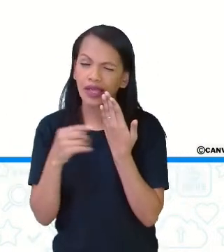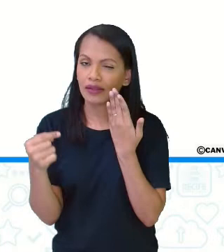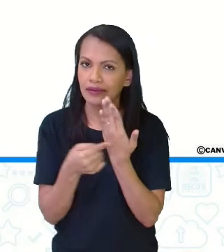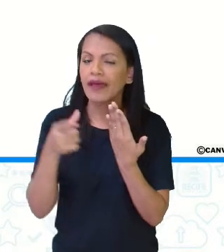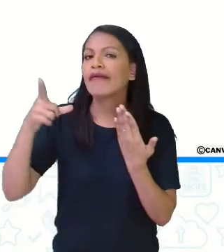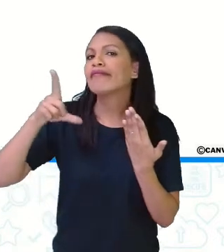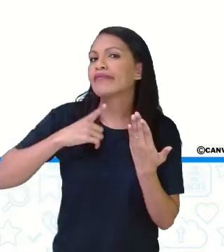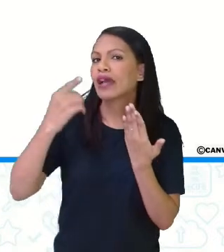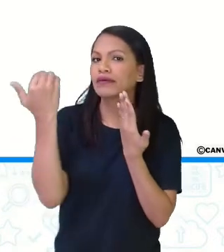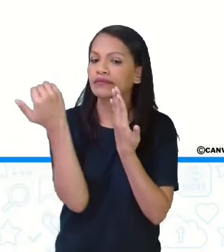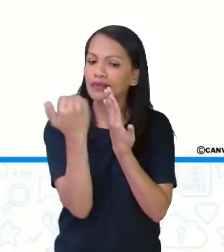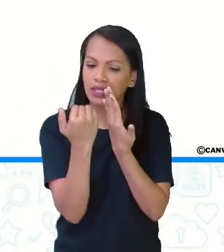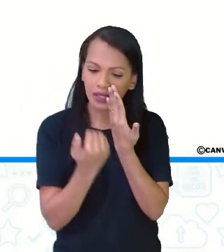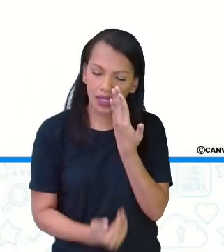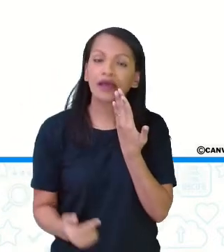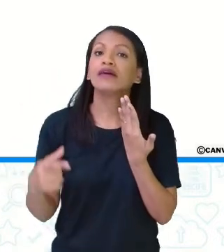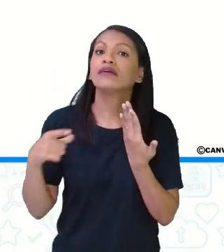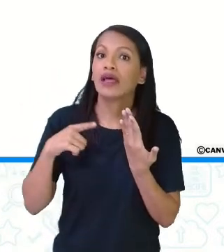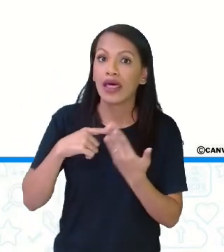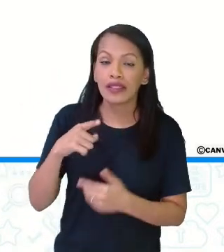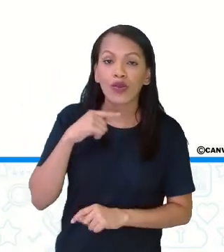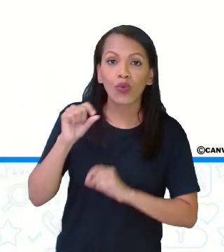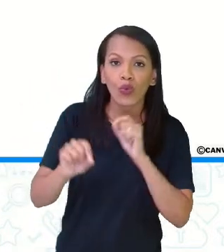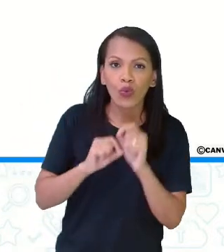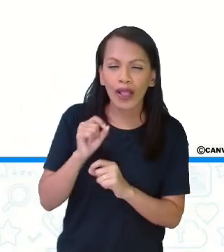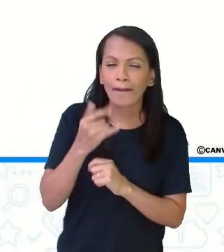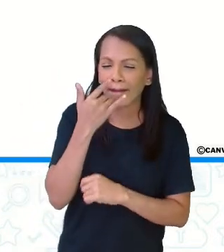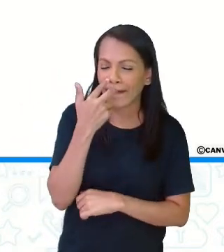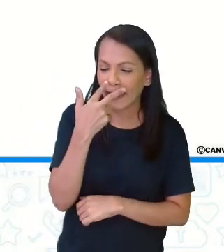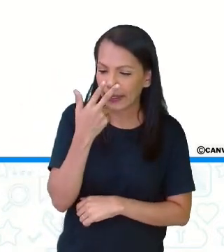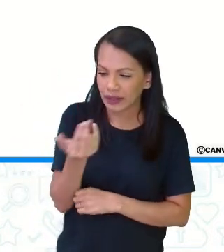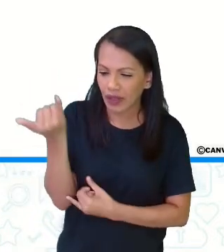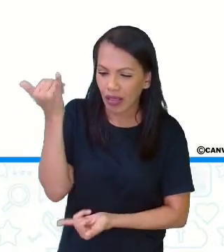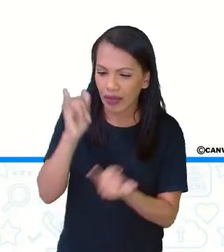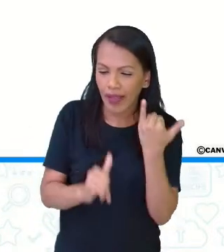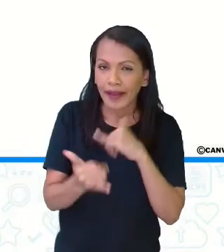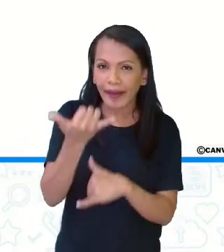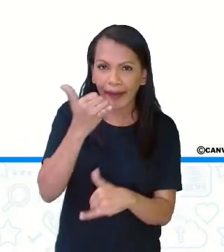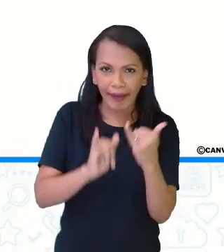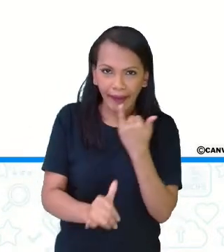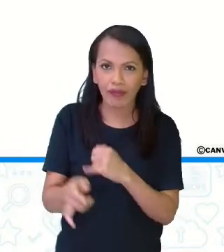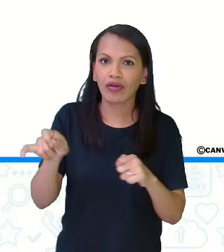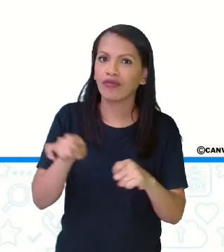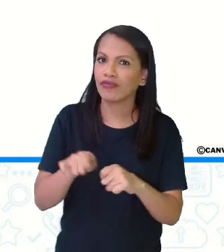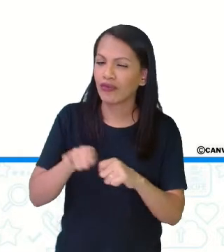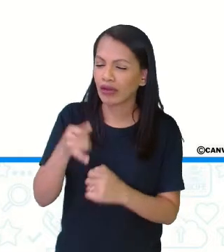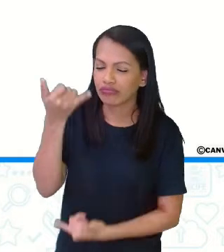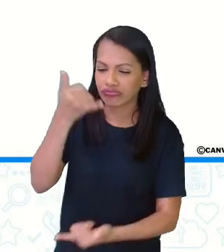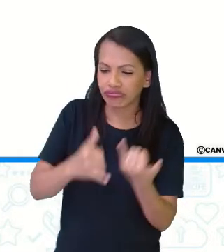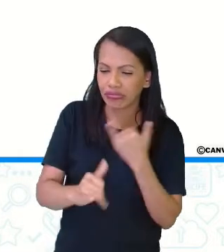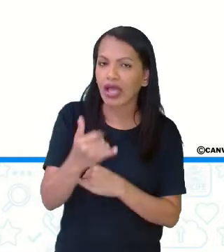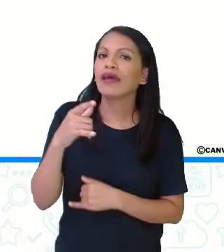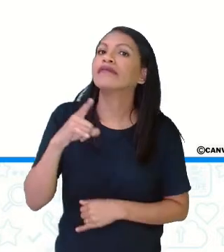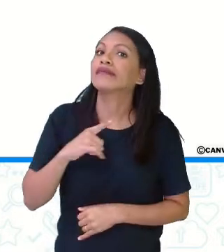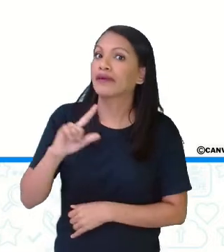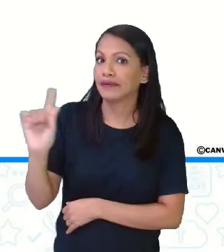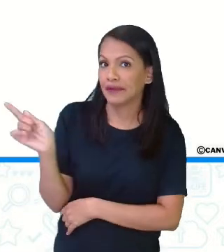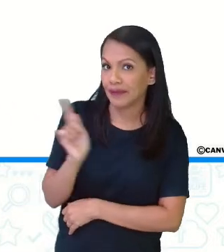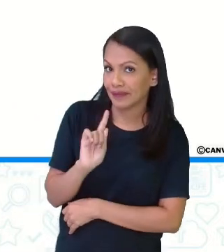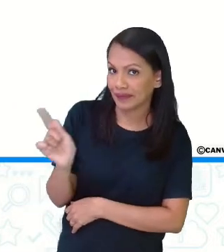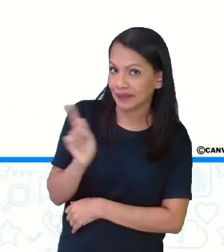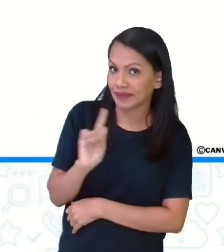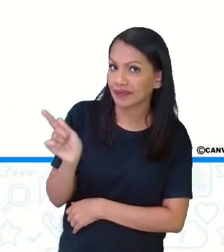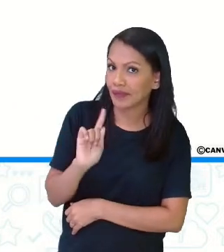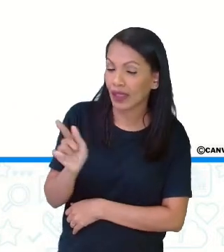ver a composição do alimento, você vai ver que tem muita química ali, muitos elementos químicos. Existem refrigerantes que